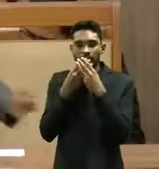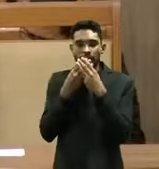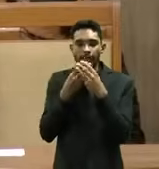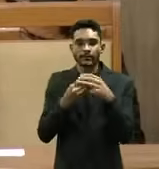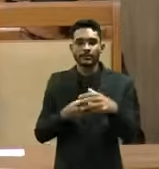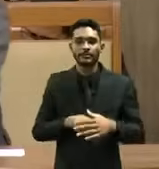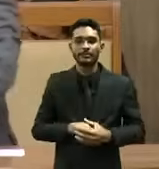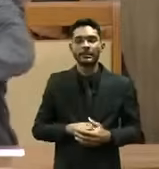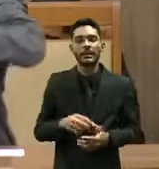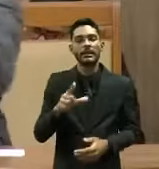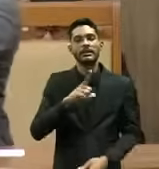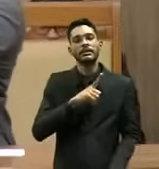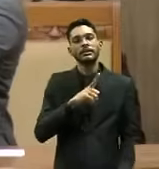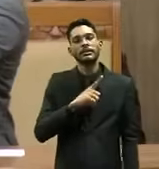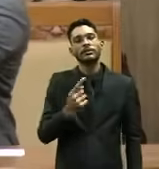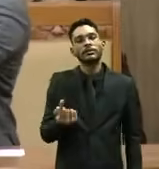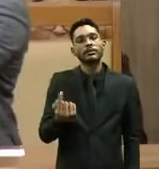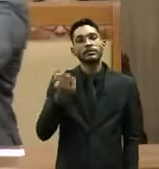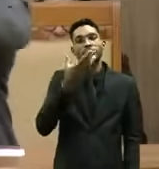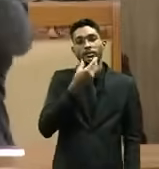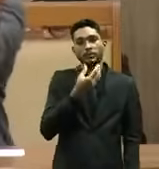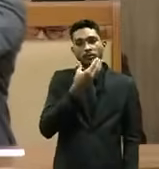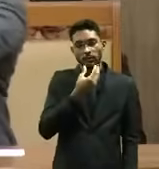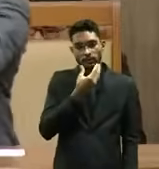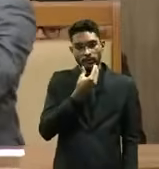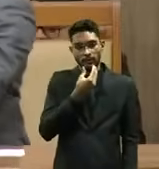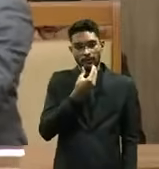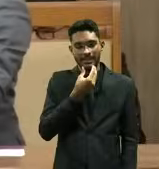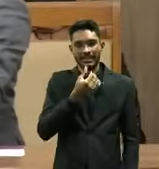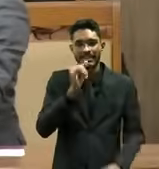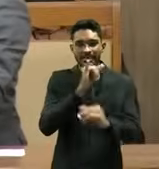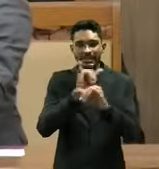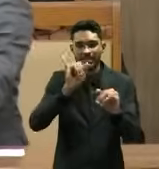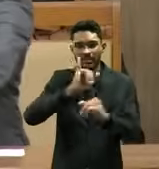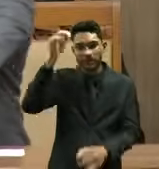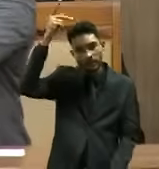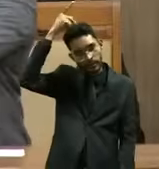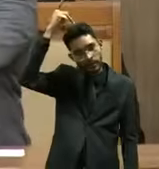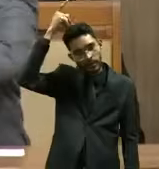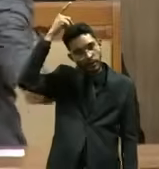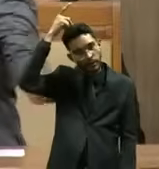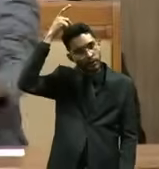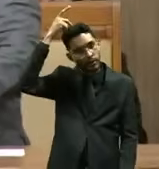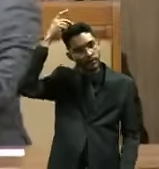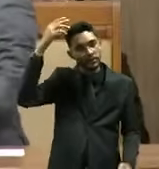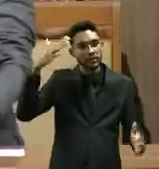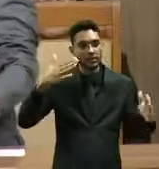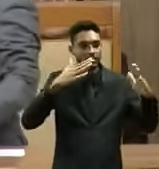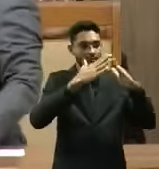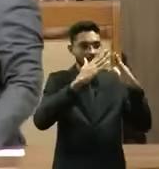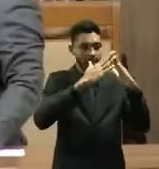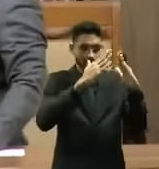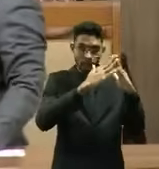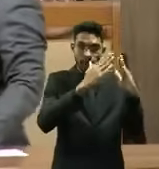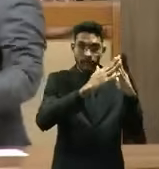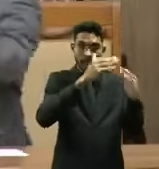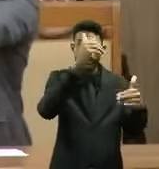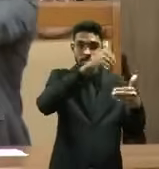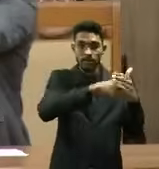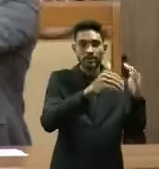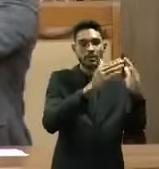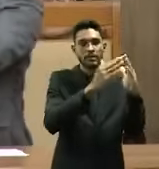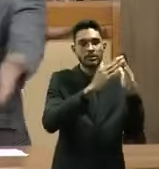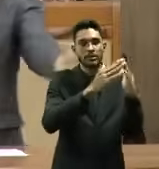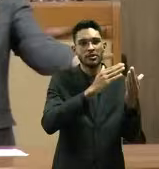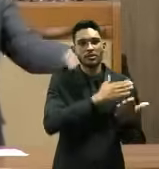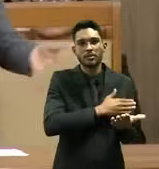começou a buscar o Espírito Santo e o espírito santo Pegou ele dentro de casa ele disparou em língua estranha e ele deu Glória passou o dia todinho glorificando a Deus aí a mulher